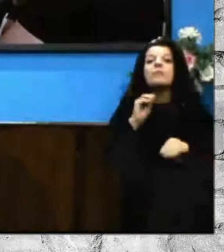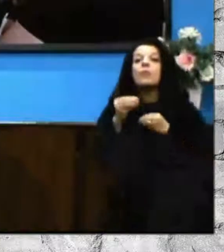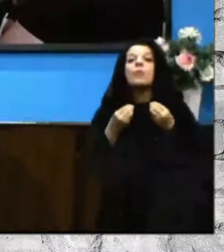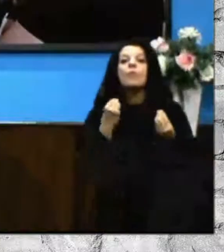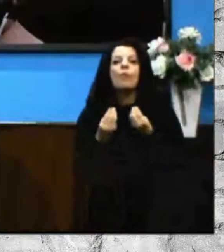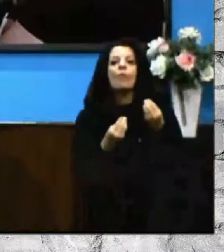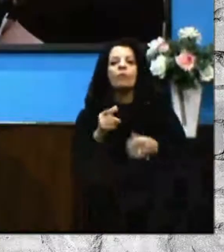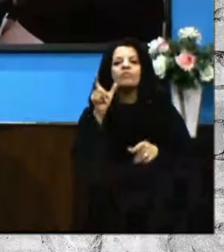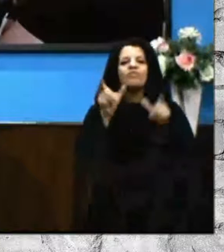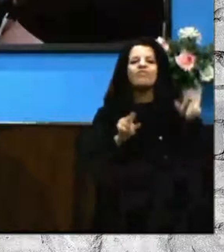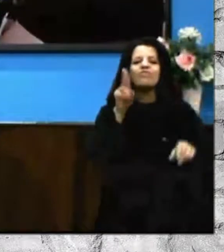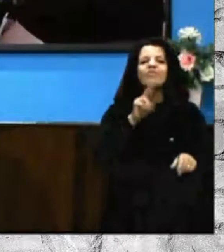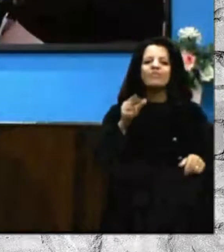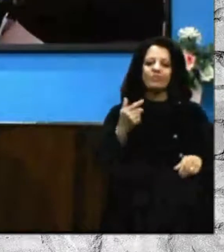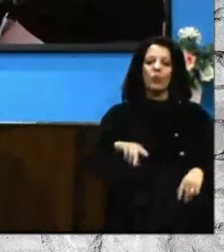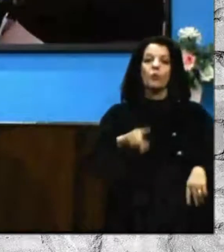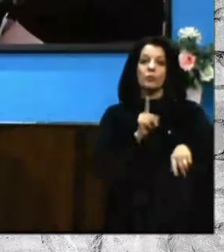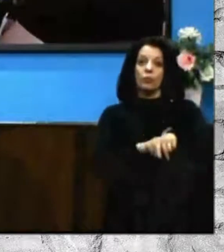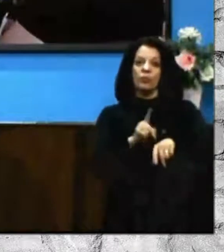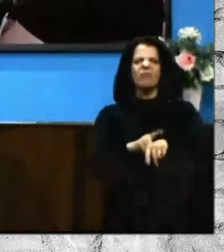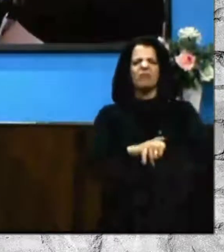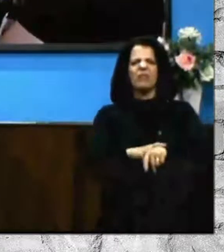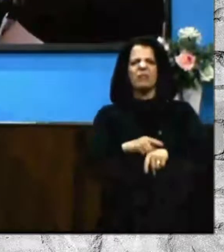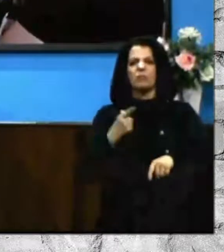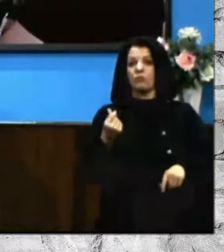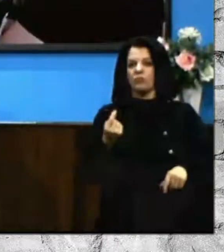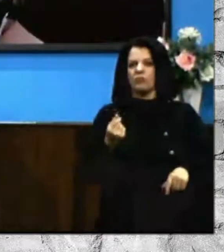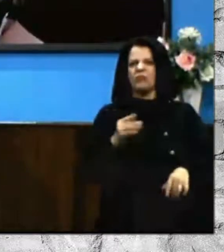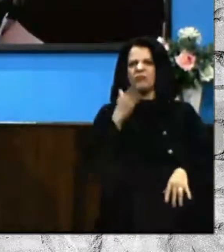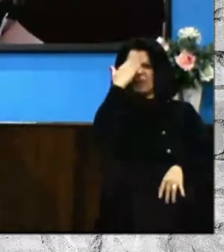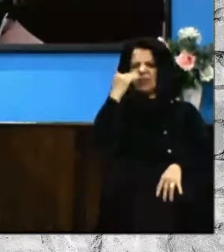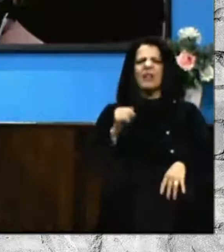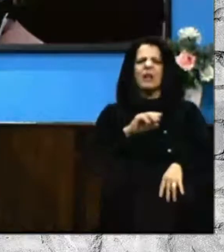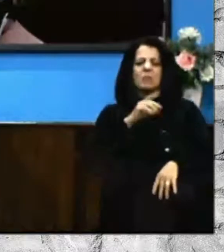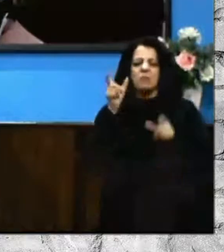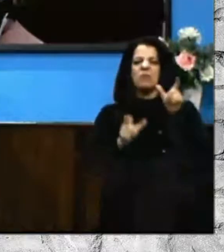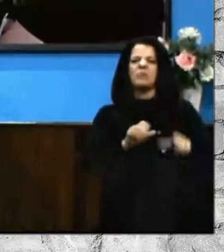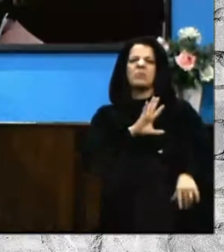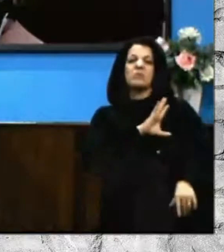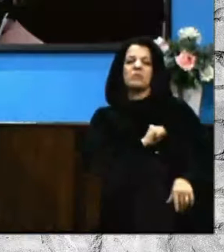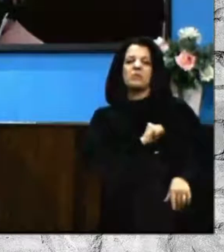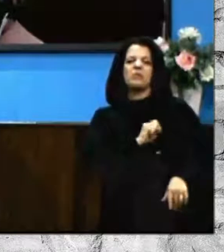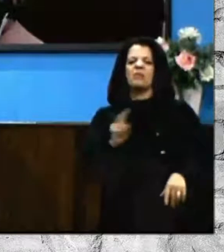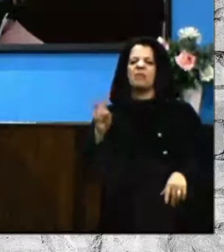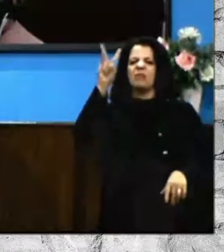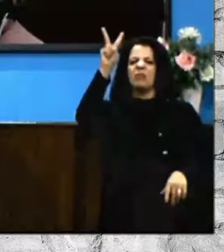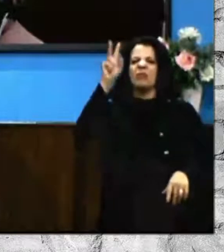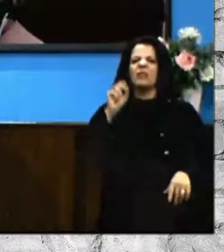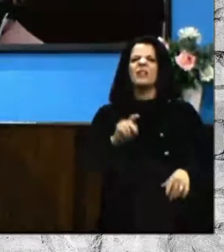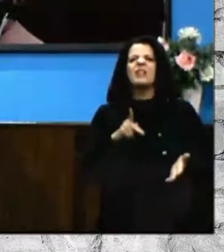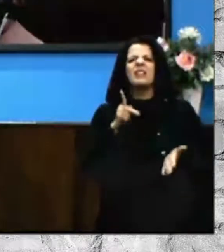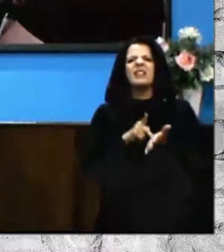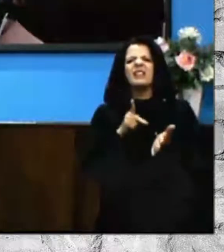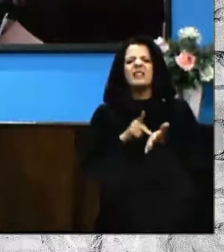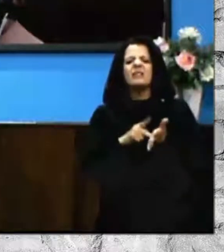tempo, o seu dinheiro. Sabe do que a pessoa gosta. Sabe quais são os seus verdadeiros valores e quem a pessoa